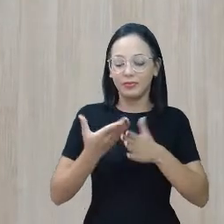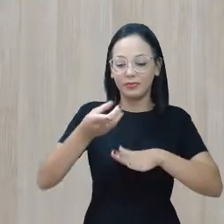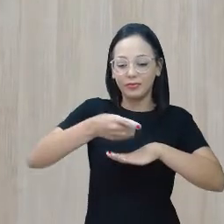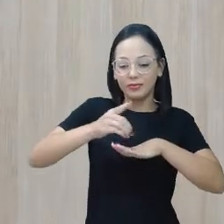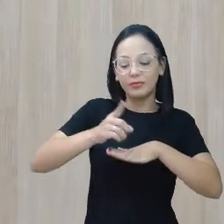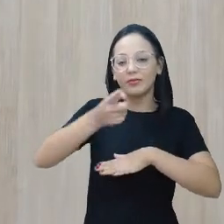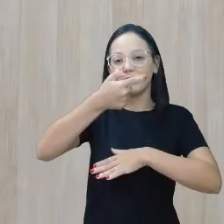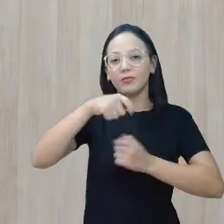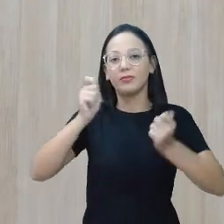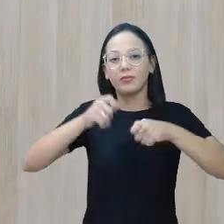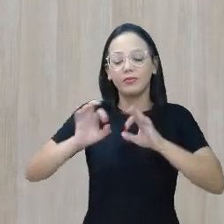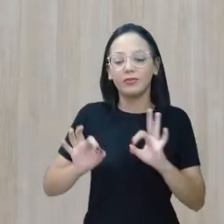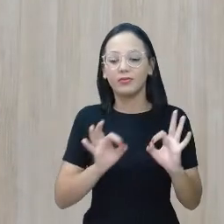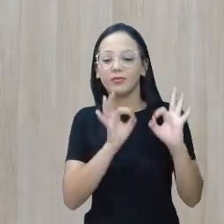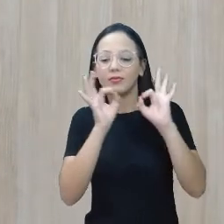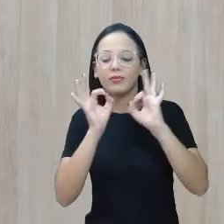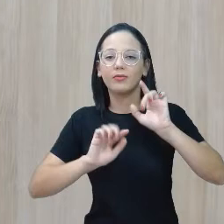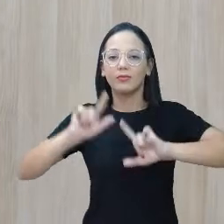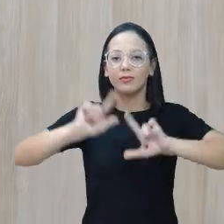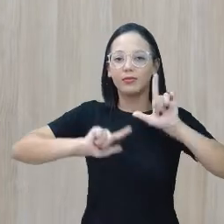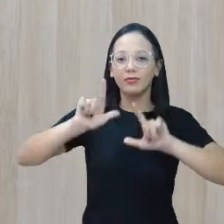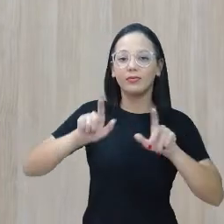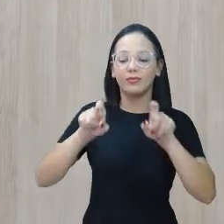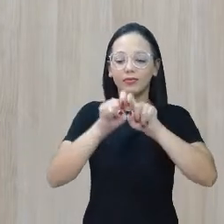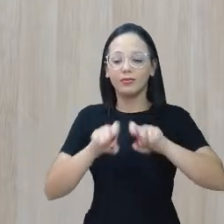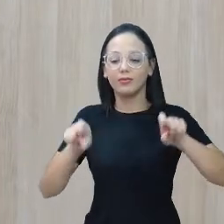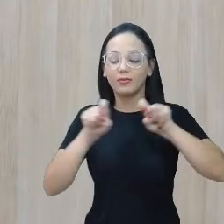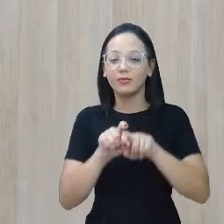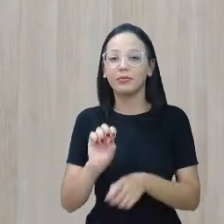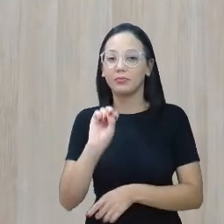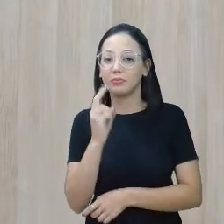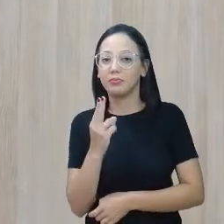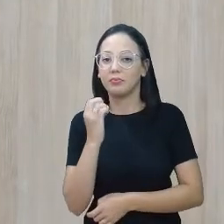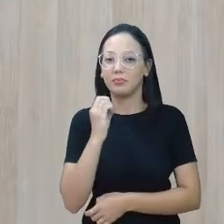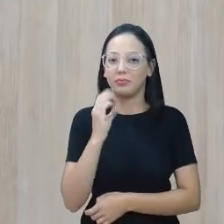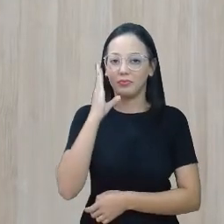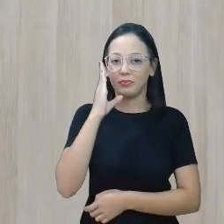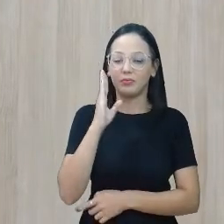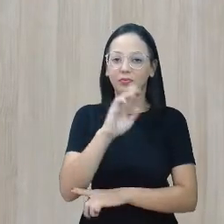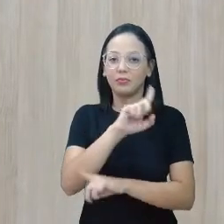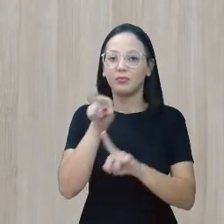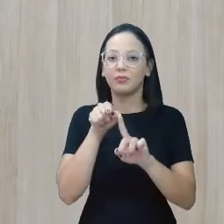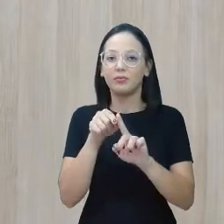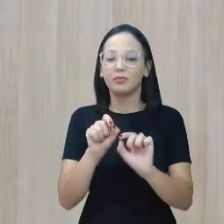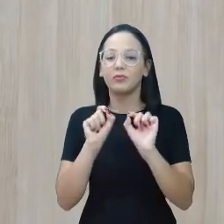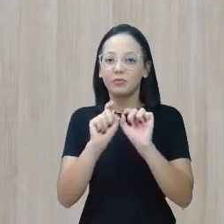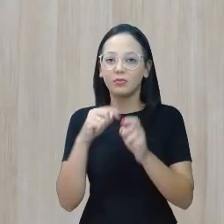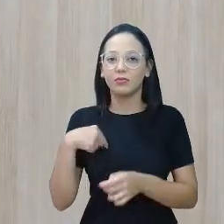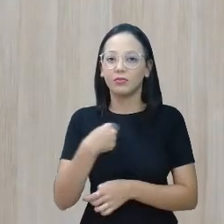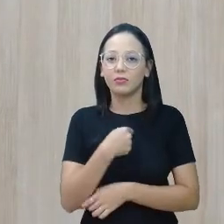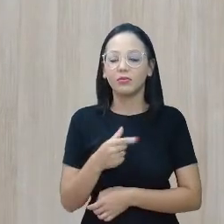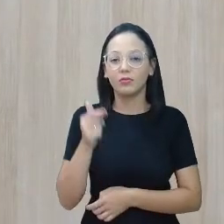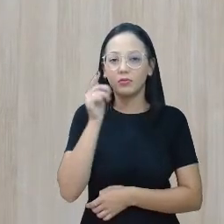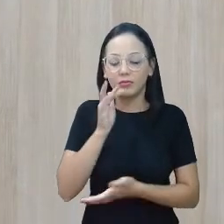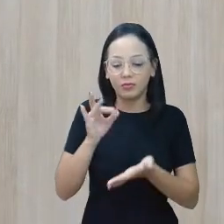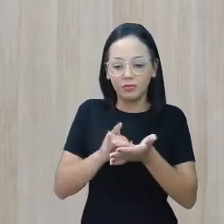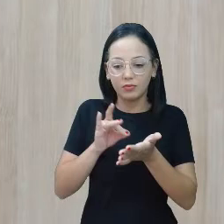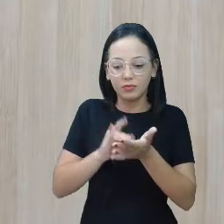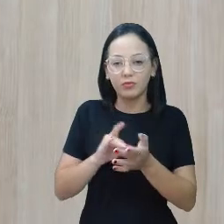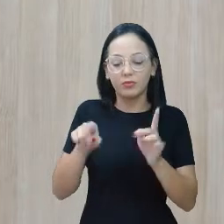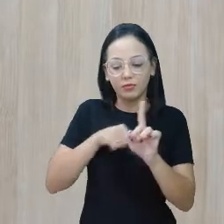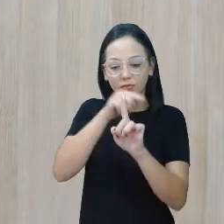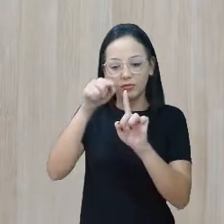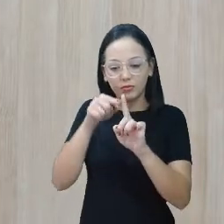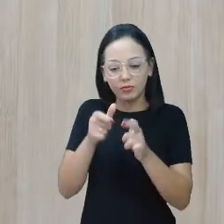Você pode acessar pela TV, pelo computador, pelo celular. E a ideia é que a gente consiga, de fato, atingir todos os estudantes,